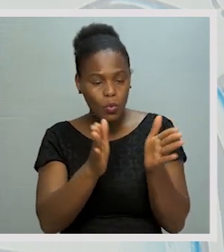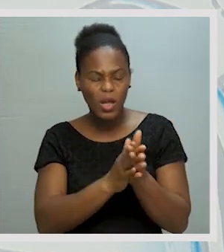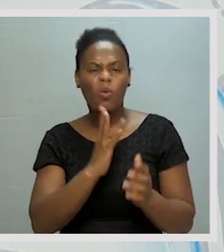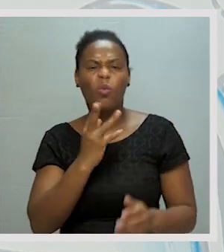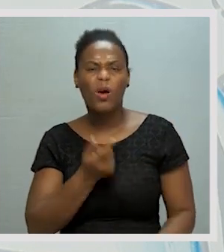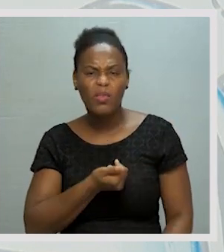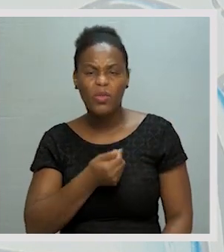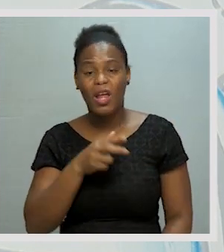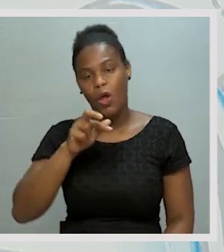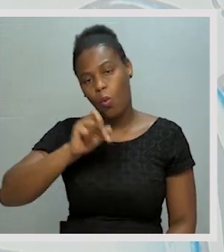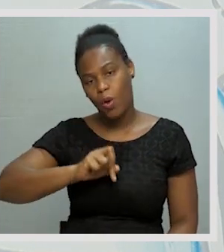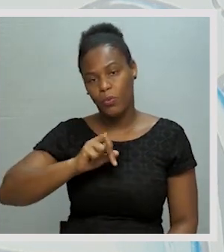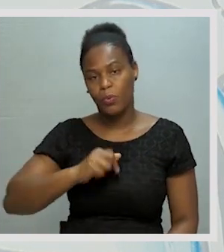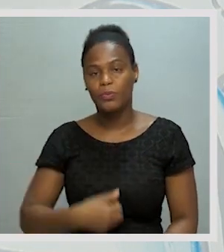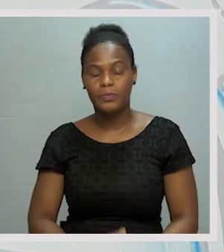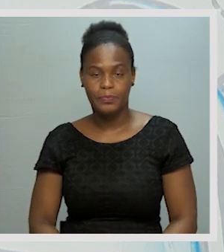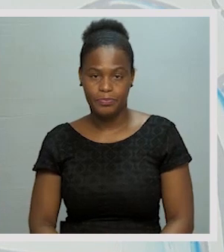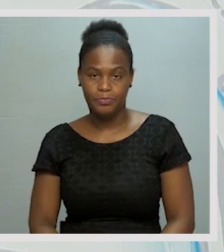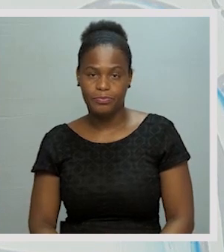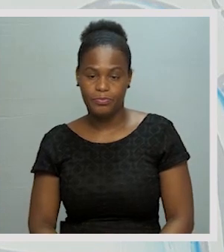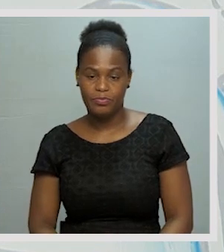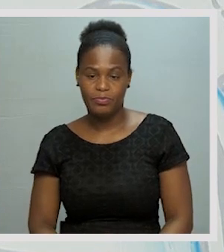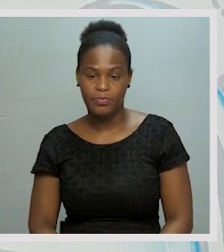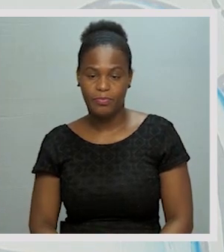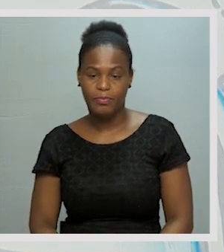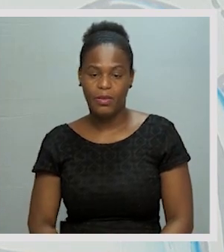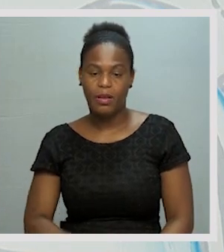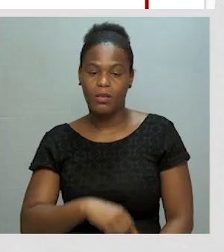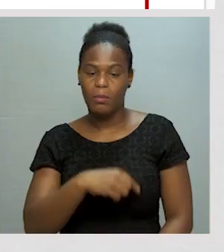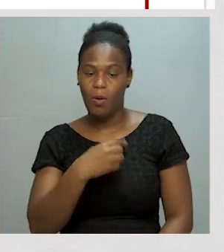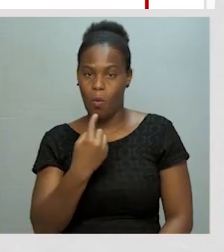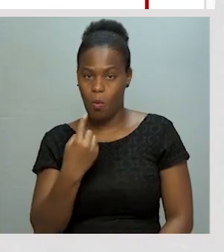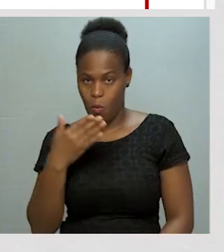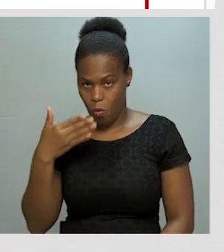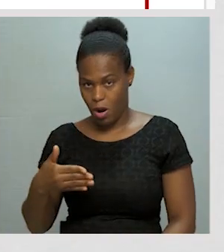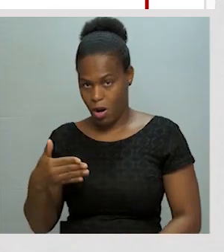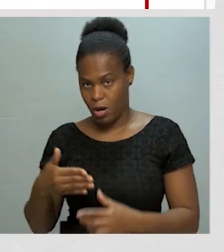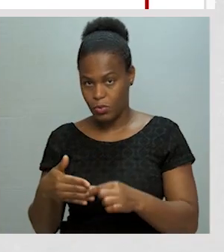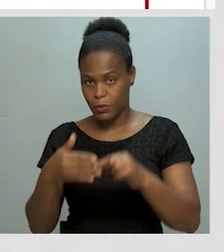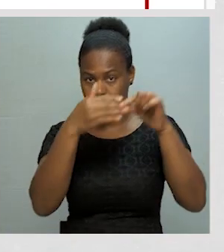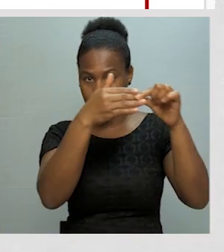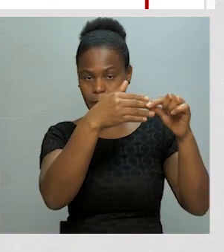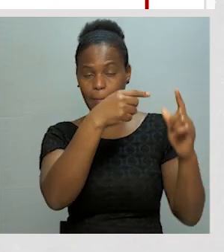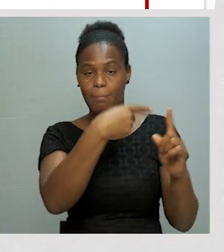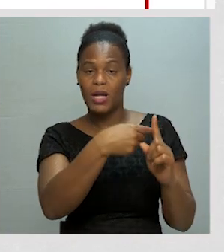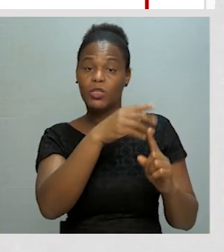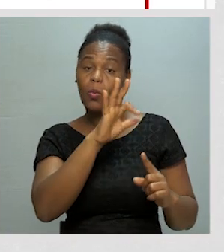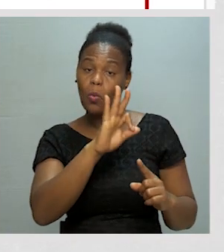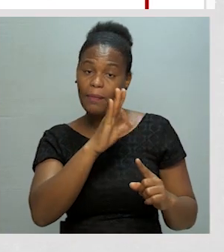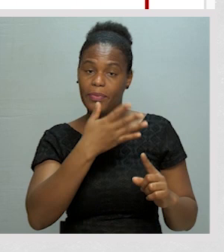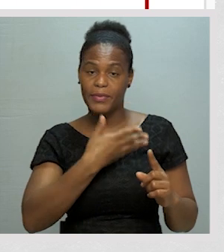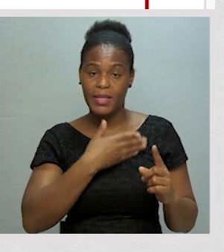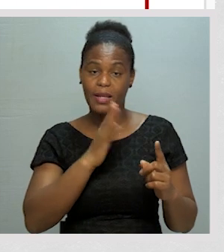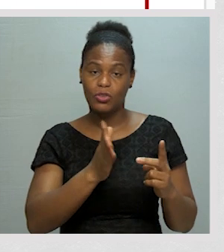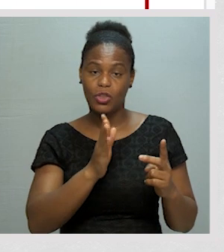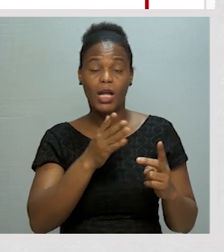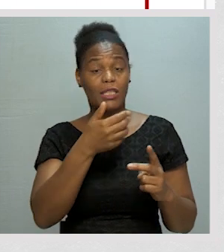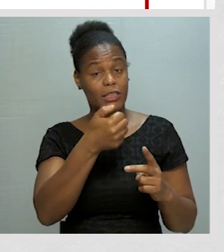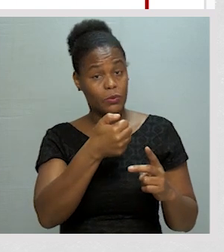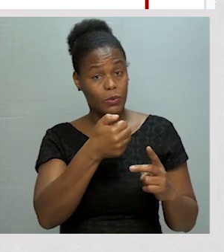porque é uma dezena, a 4 dezenas e a 3 dezenas. Ou seja, transportamos